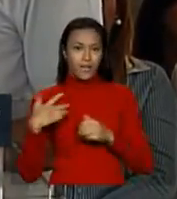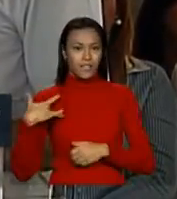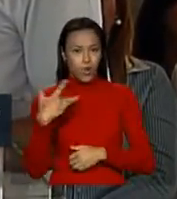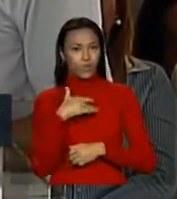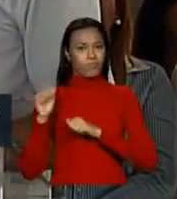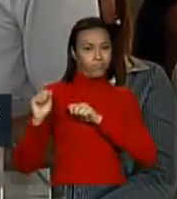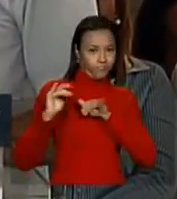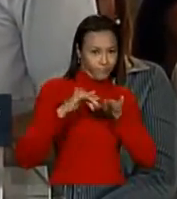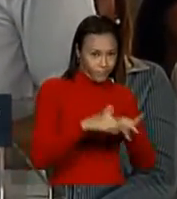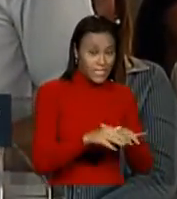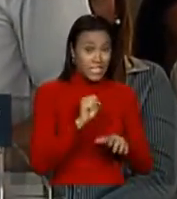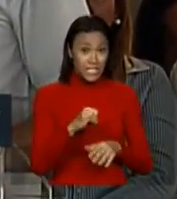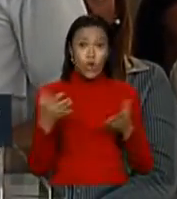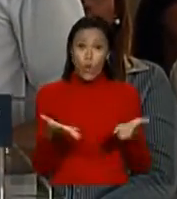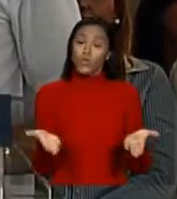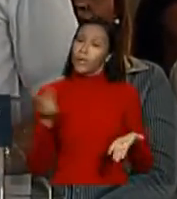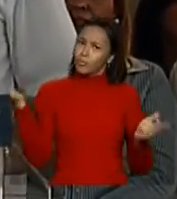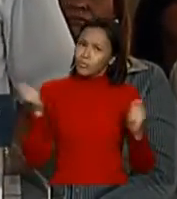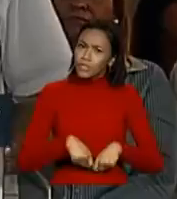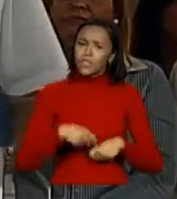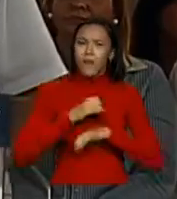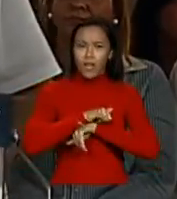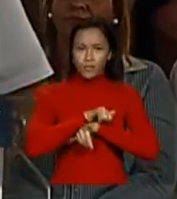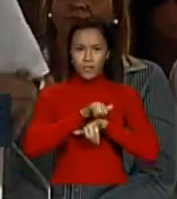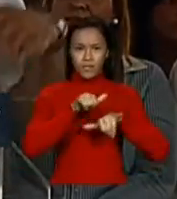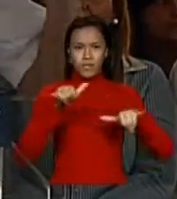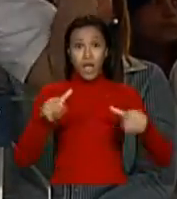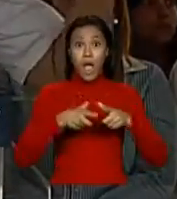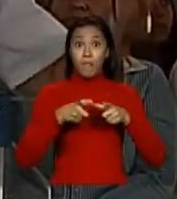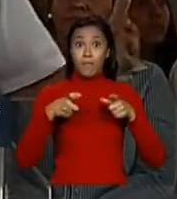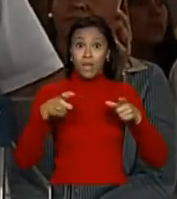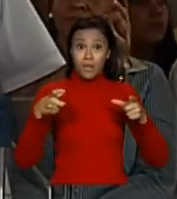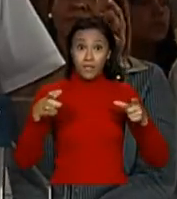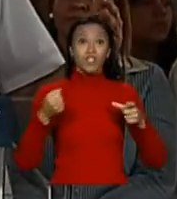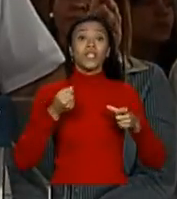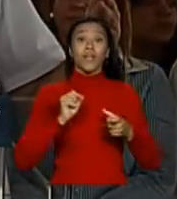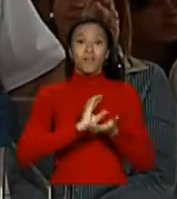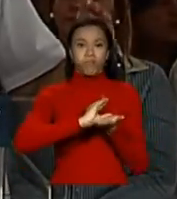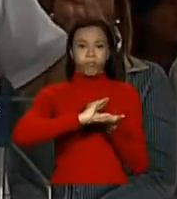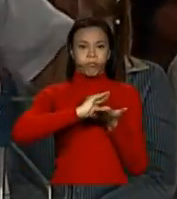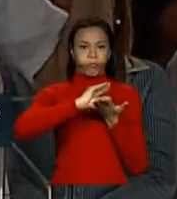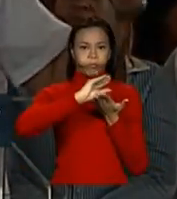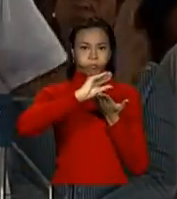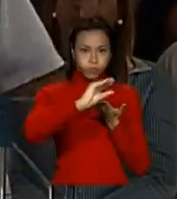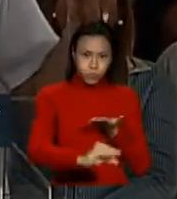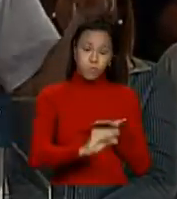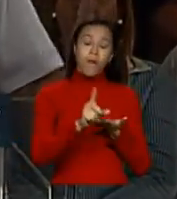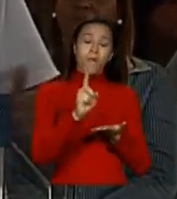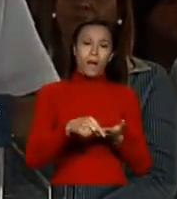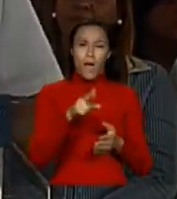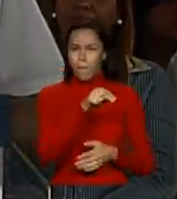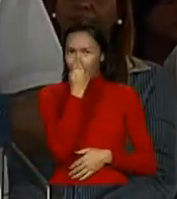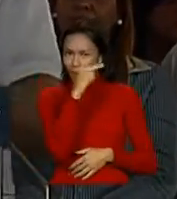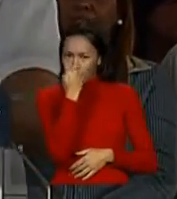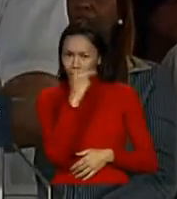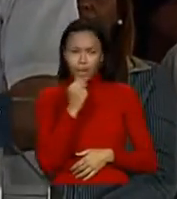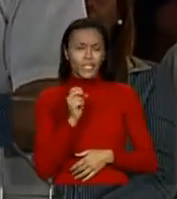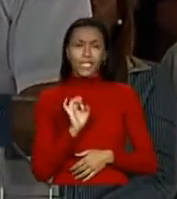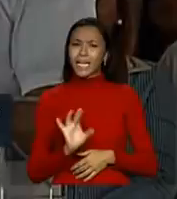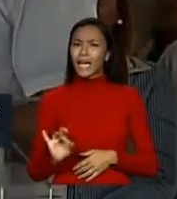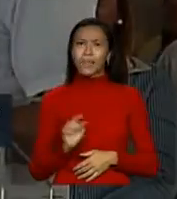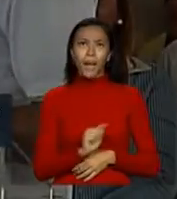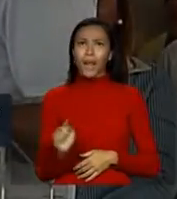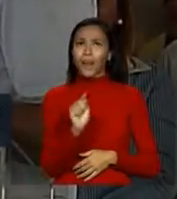estamos podendo anunciar ampliação de recursos pro mutirão de cirurgias de catarata em todo o